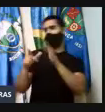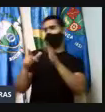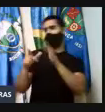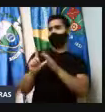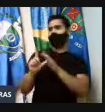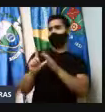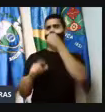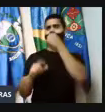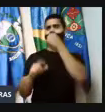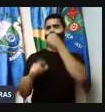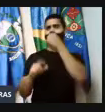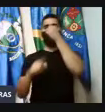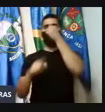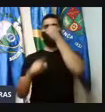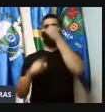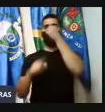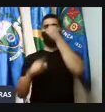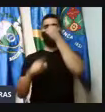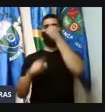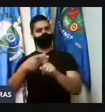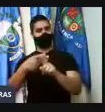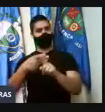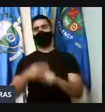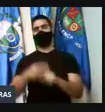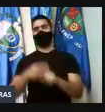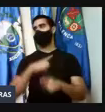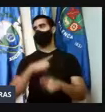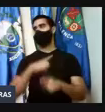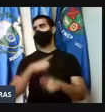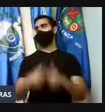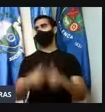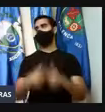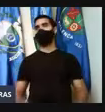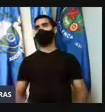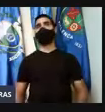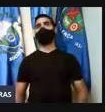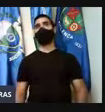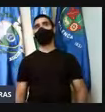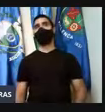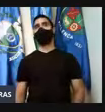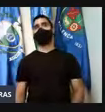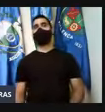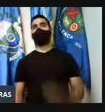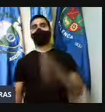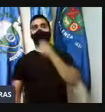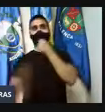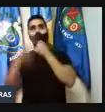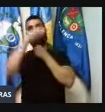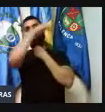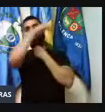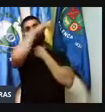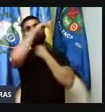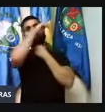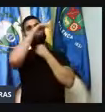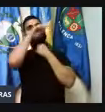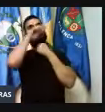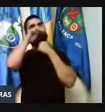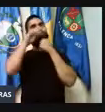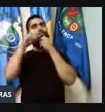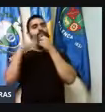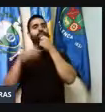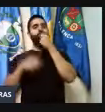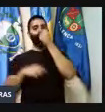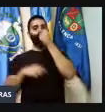vai triplicar o que nós estamos vendo aí. Próximo, senhor presidente, vereador Silvio. Pois não, vereador Pedro. Eu